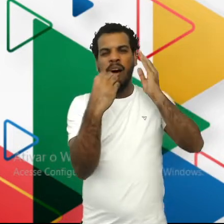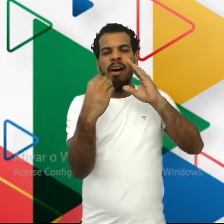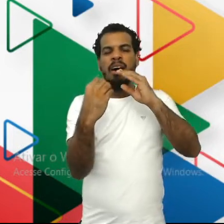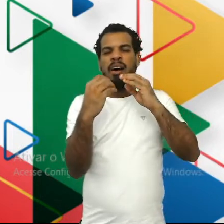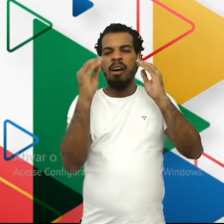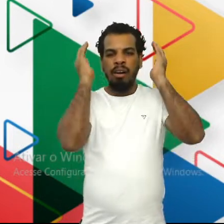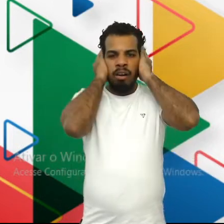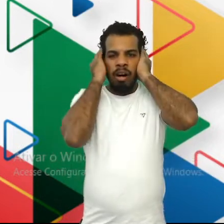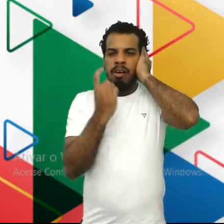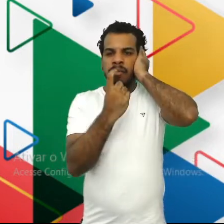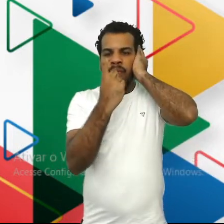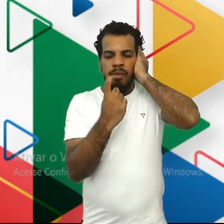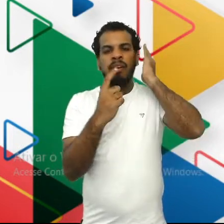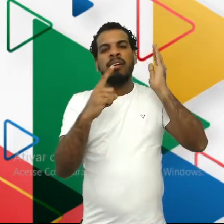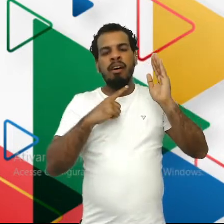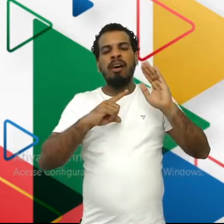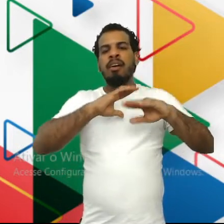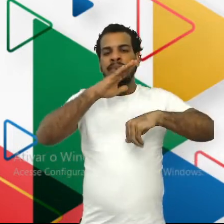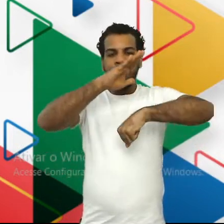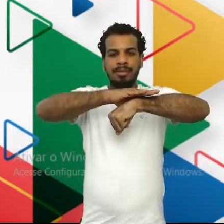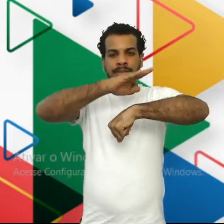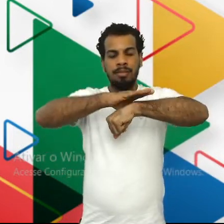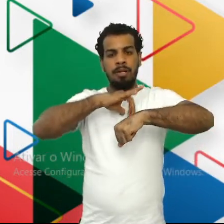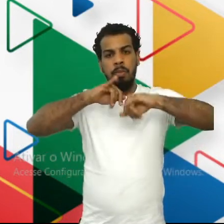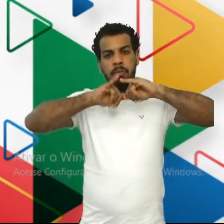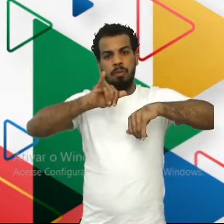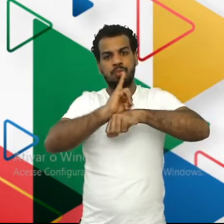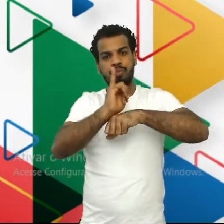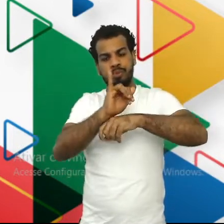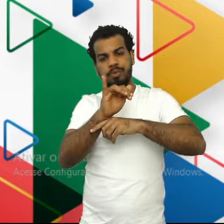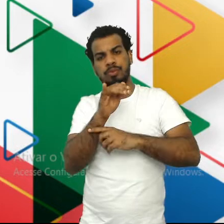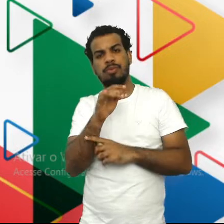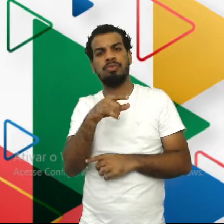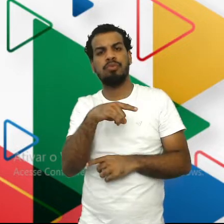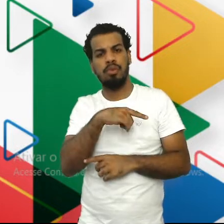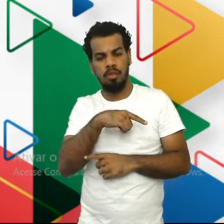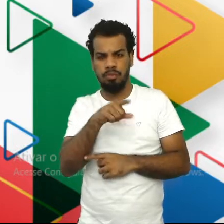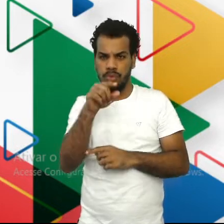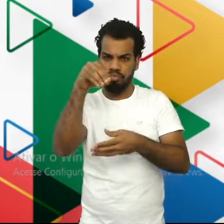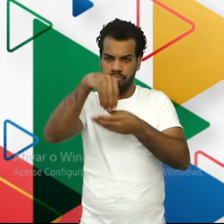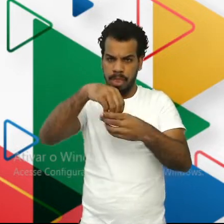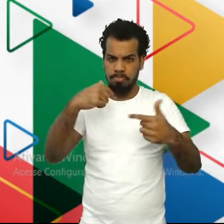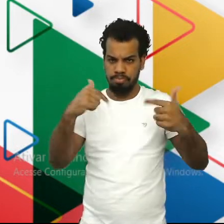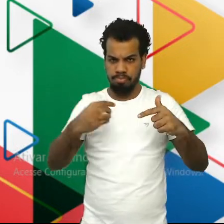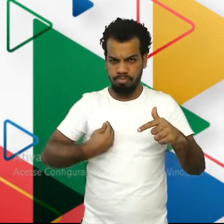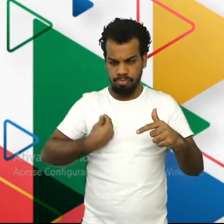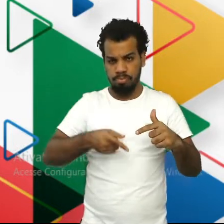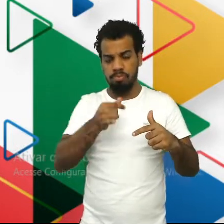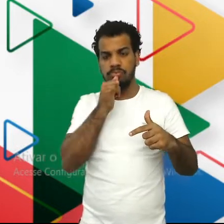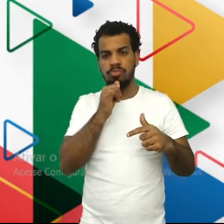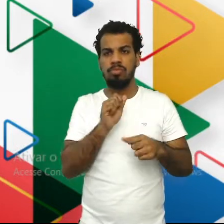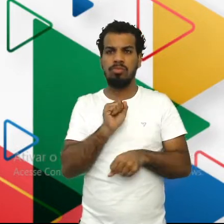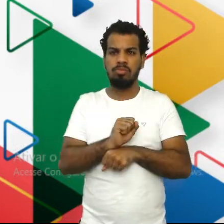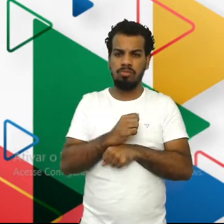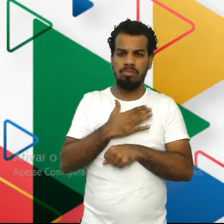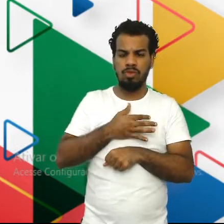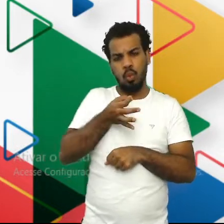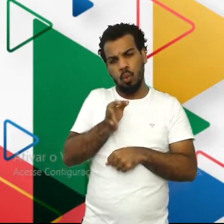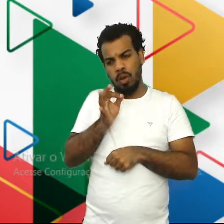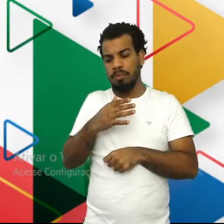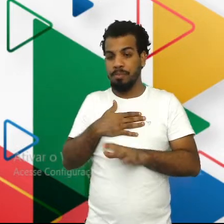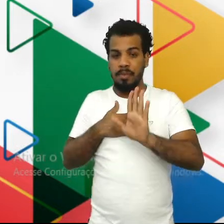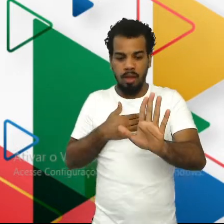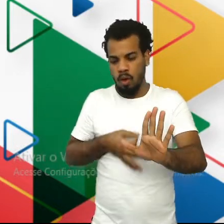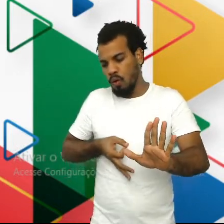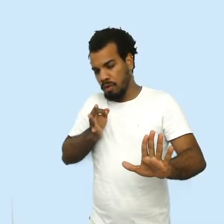streamings também têm propaganda, o tempo que você passa ali no YouTube, quando você está no trabalho e você dá uma pausa para tomar um café e você, vou botar